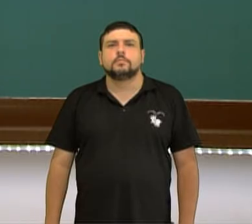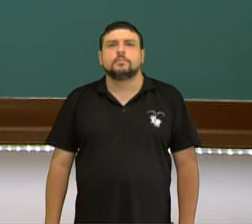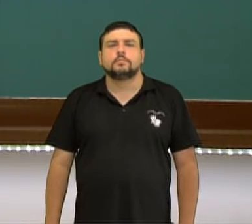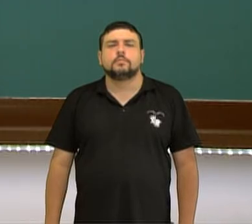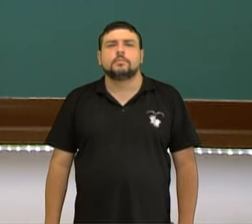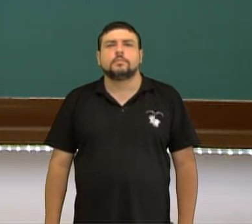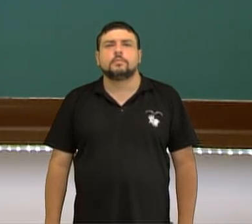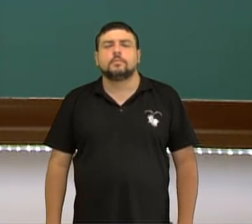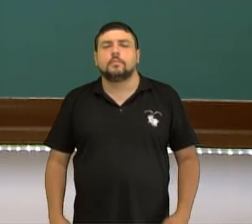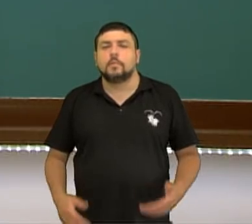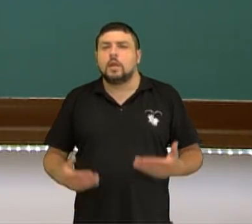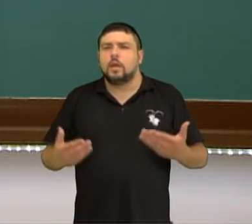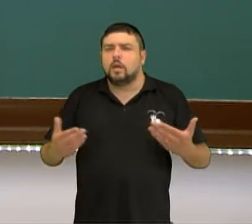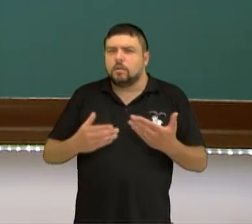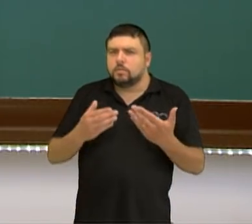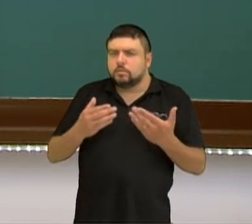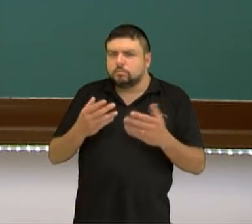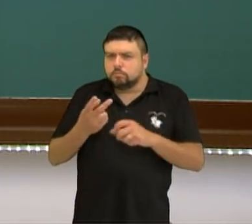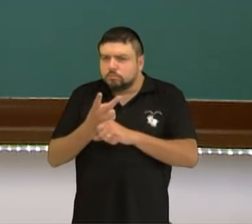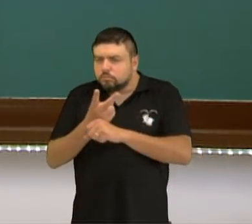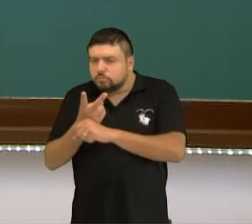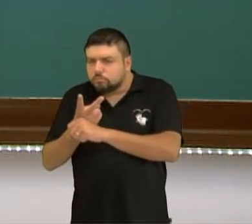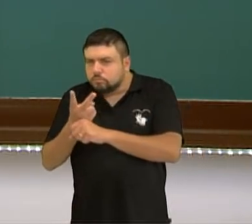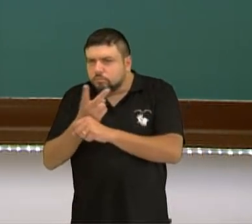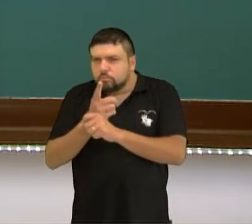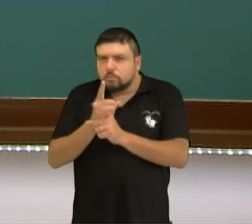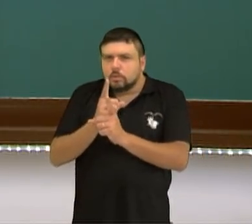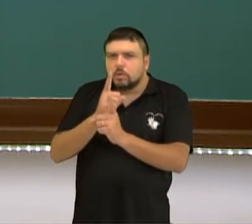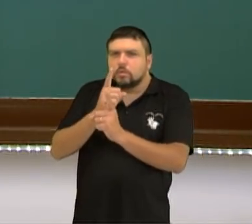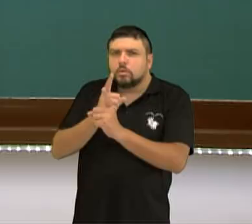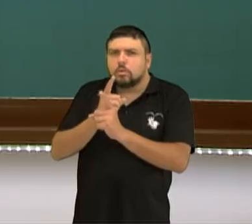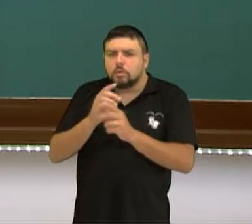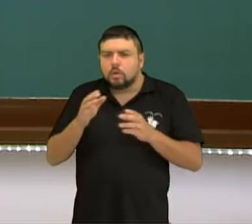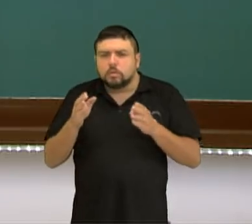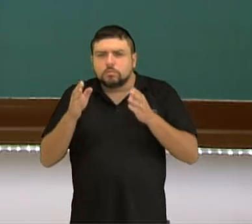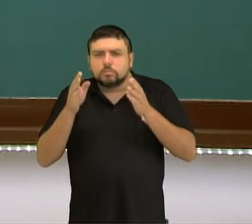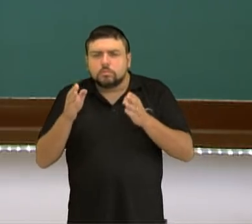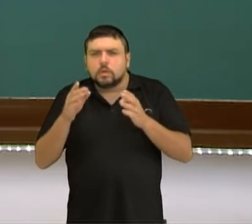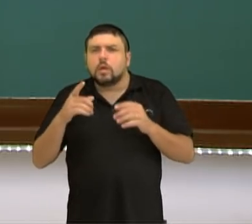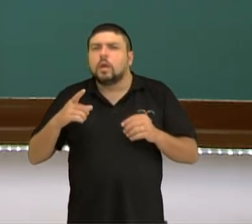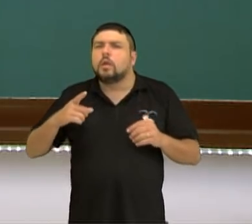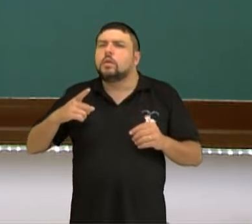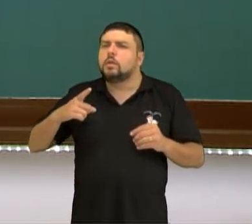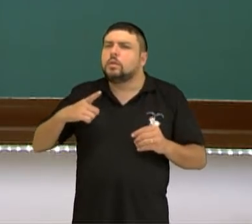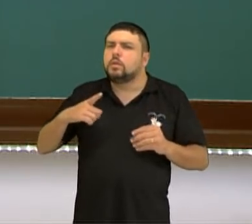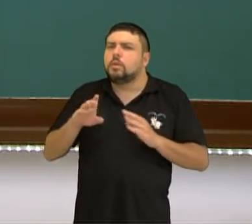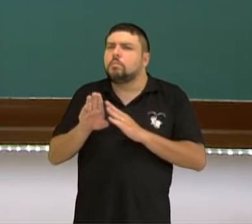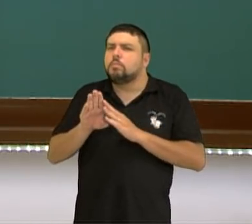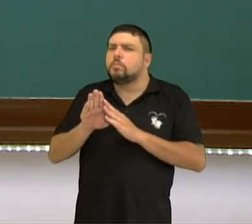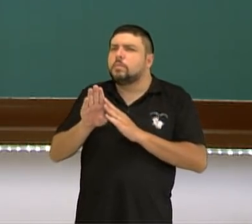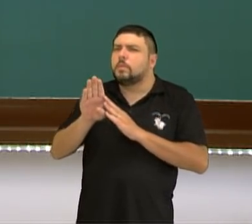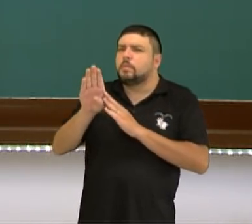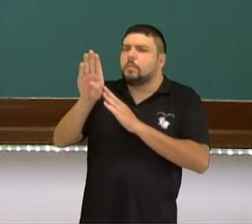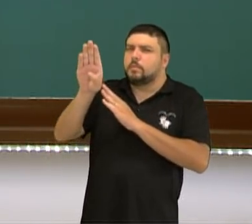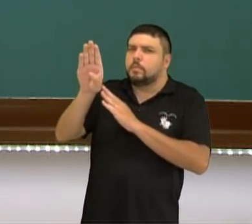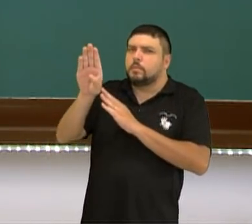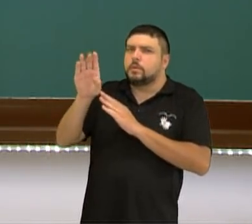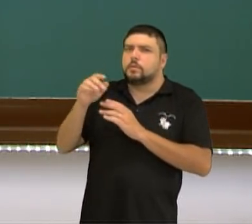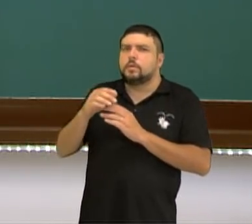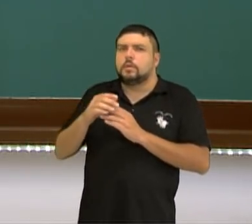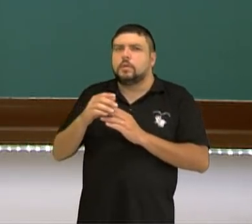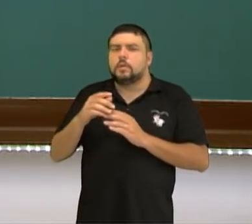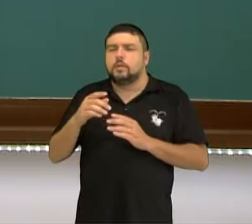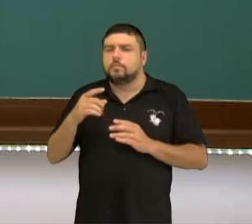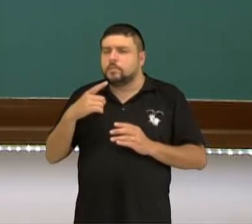Então vamos encontrar aqui nesse gráfico o intervalo que mostra uma subida, né, deste gráfico, dessa retazinha